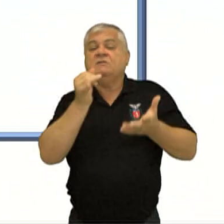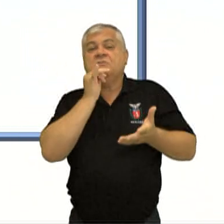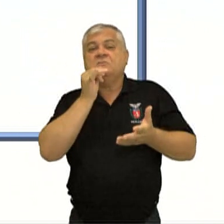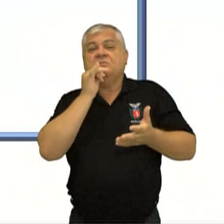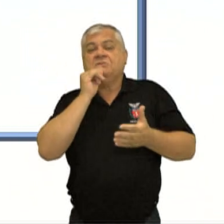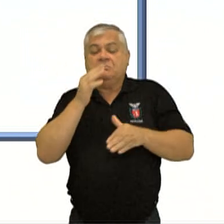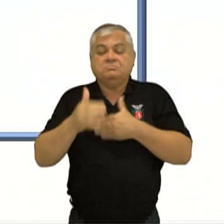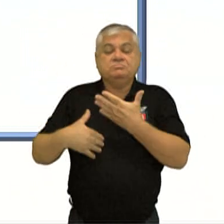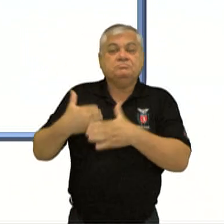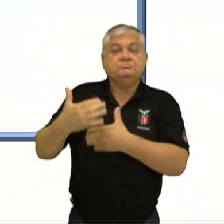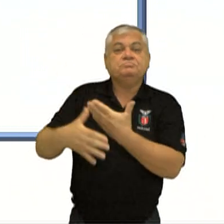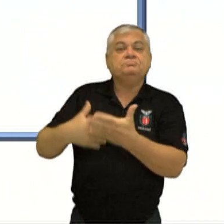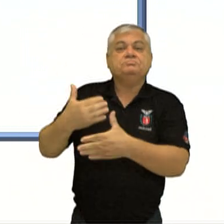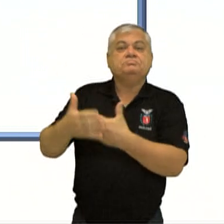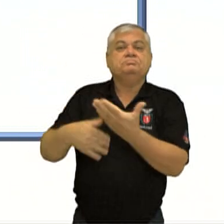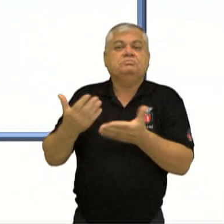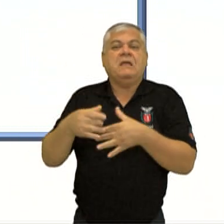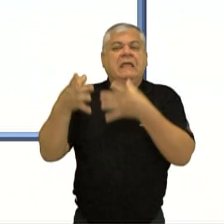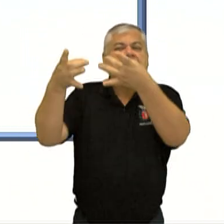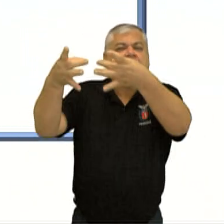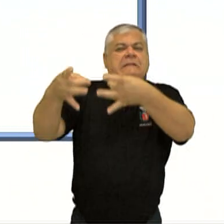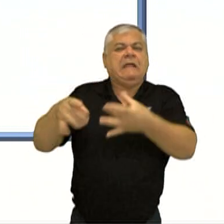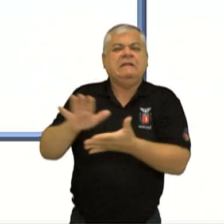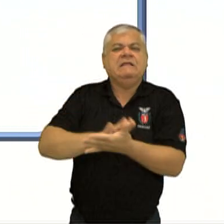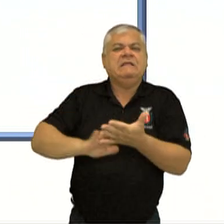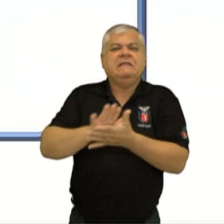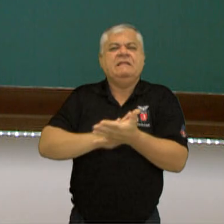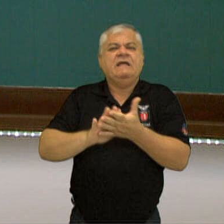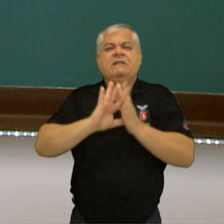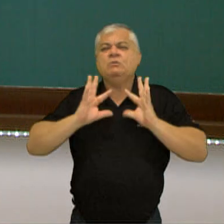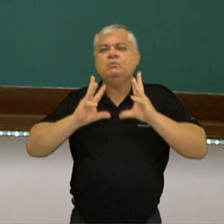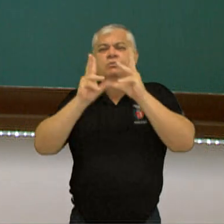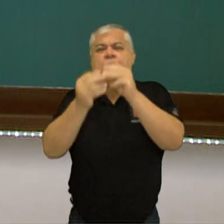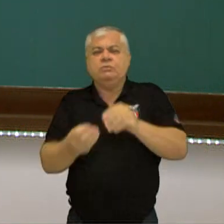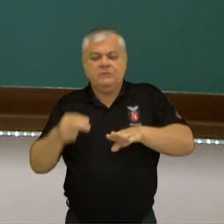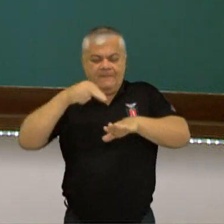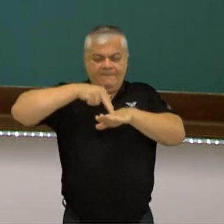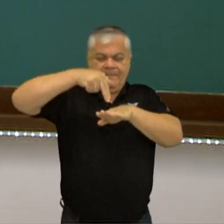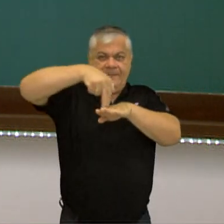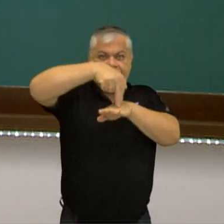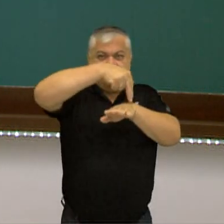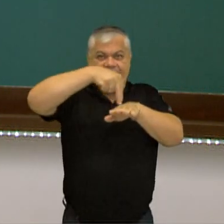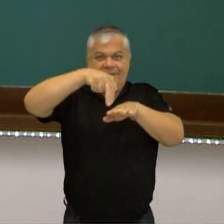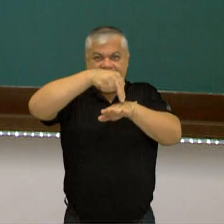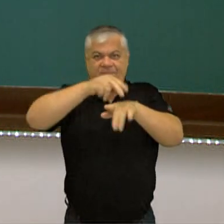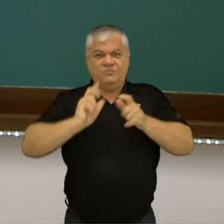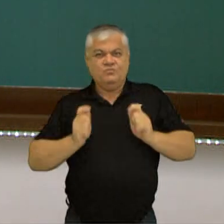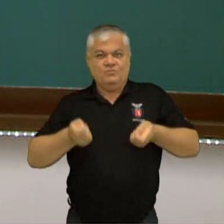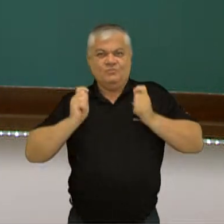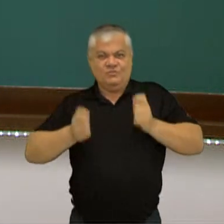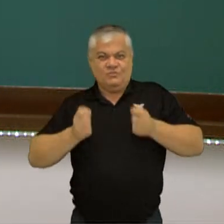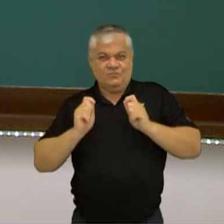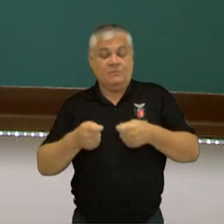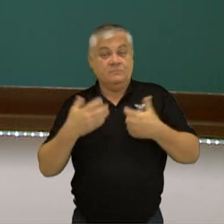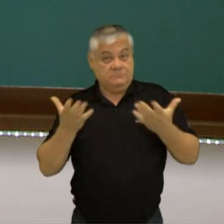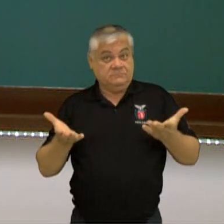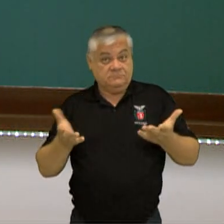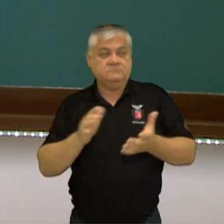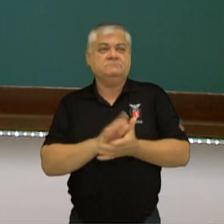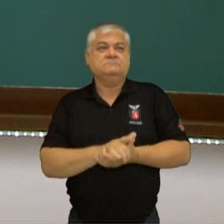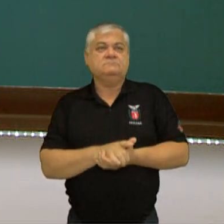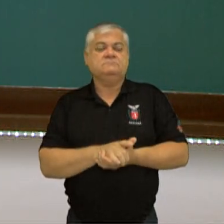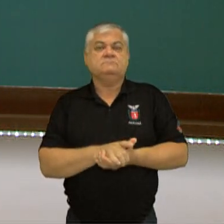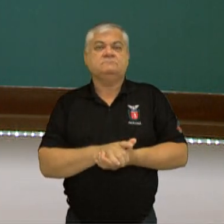seu desenvolvimento, sem entrar em detalhe de cada cena, né? Em cima dessa carroça aí, tá? Então, era a composição.